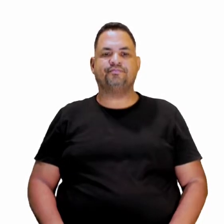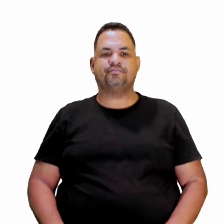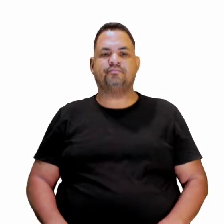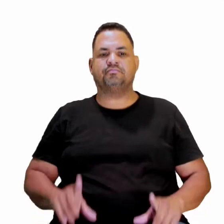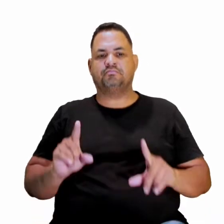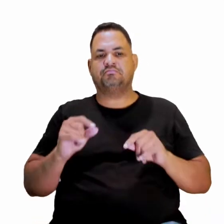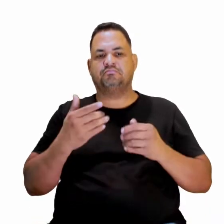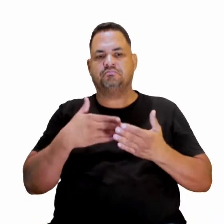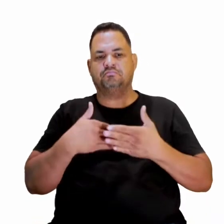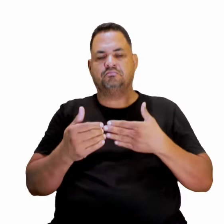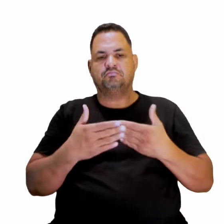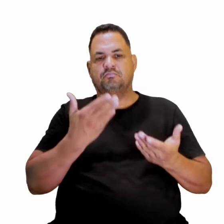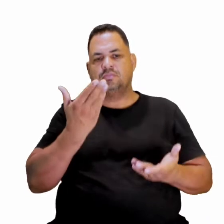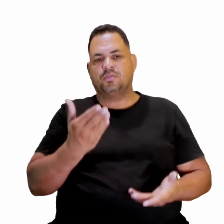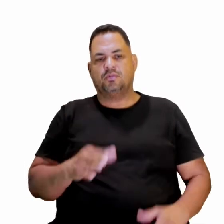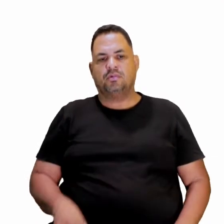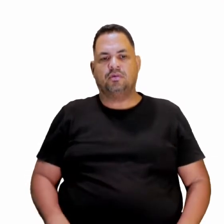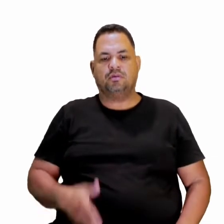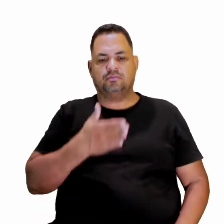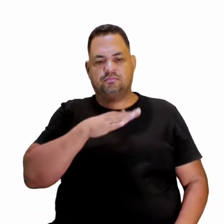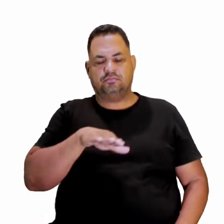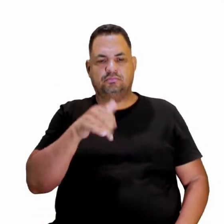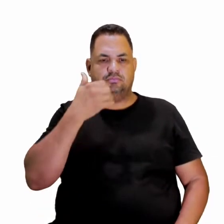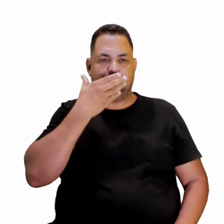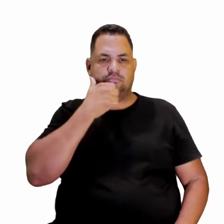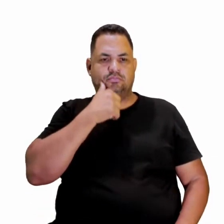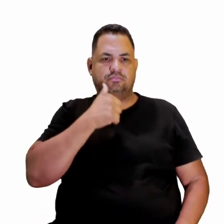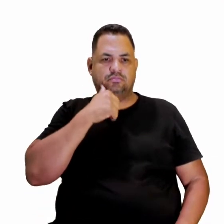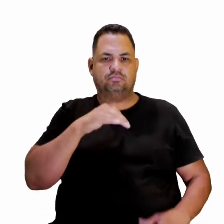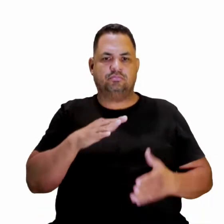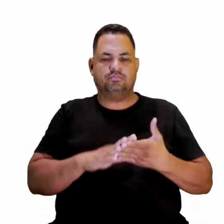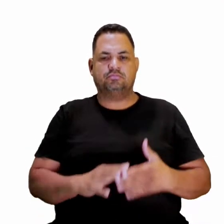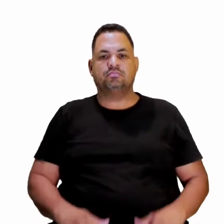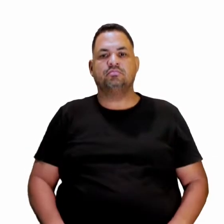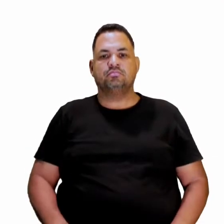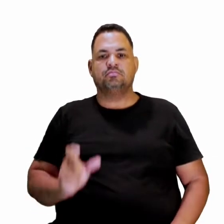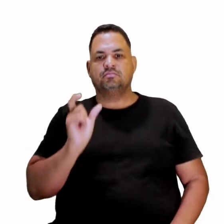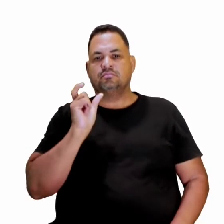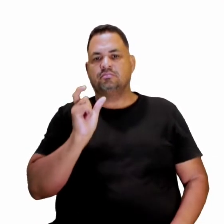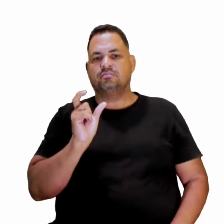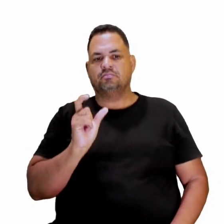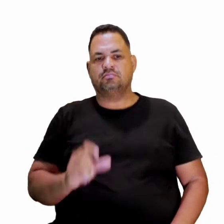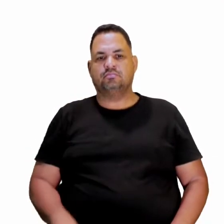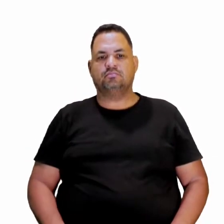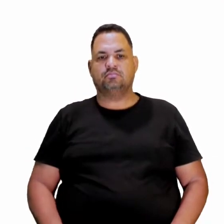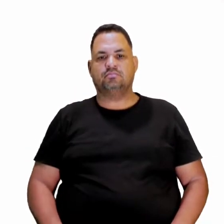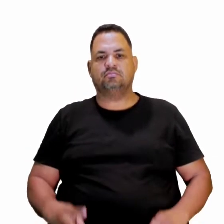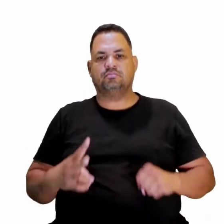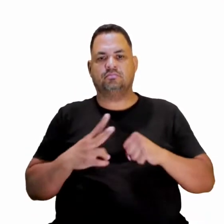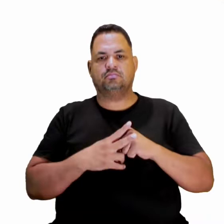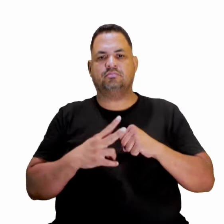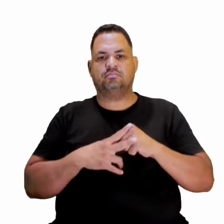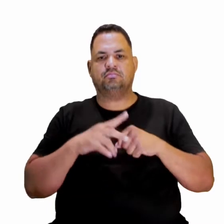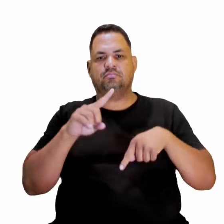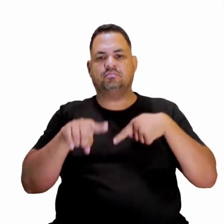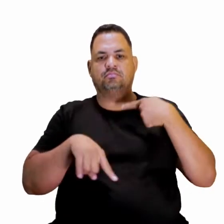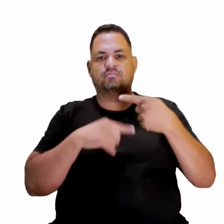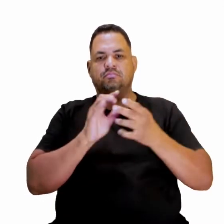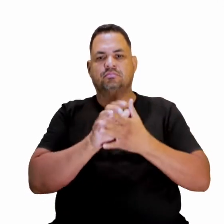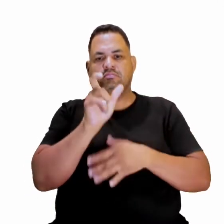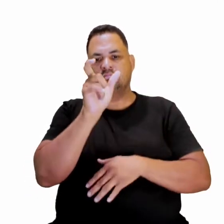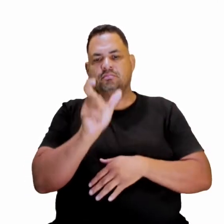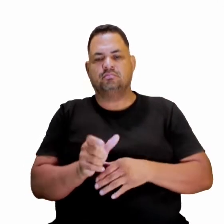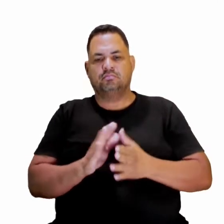aqui colocar o the girl, a garota, para não especificar quem é. E a palavra painted é o verbo que vem depois do